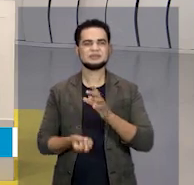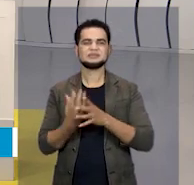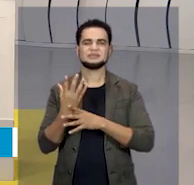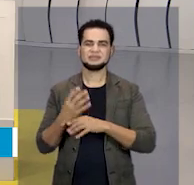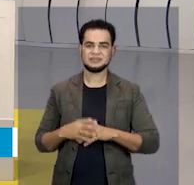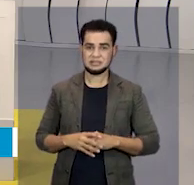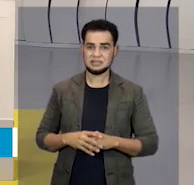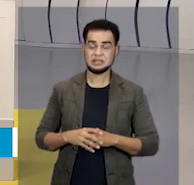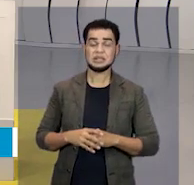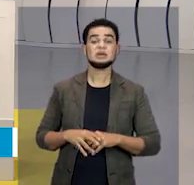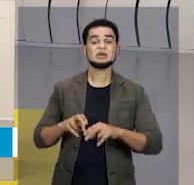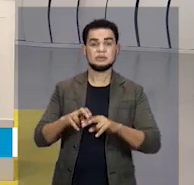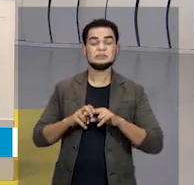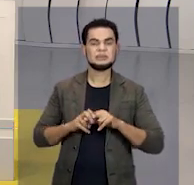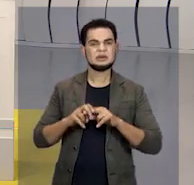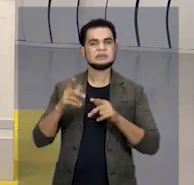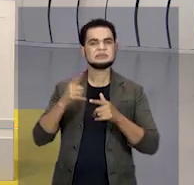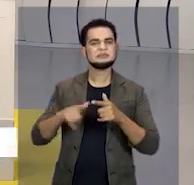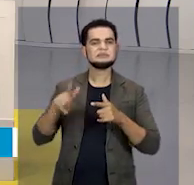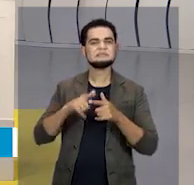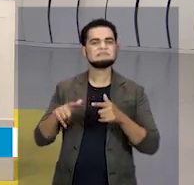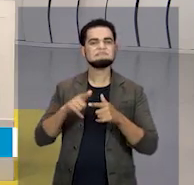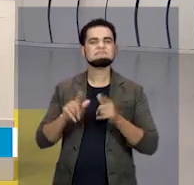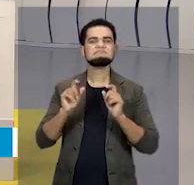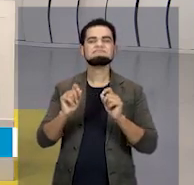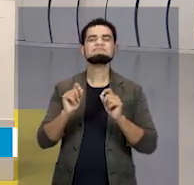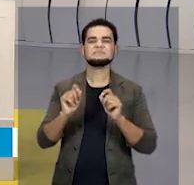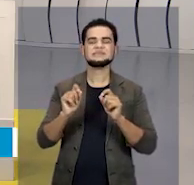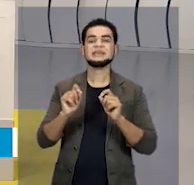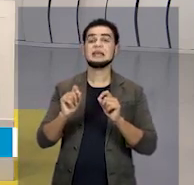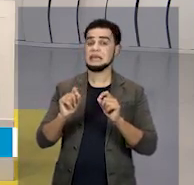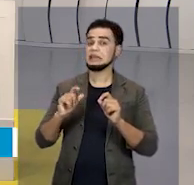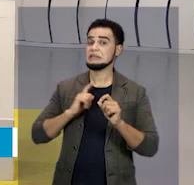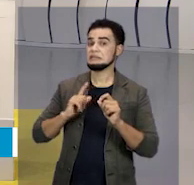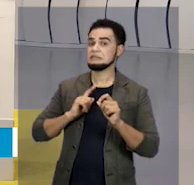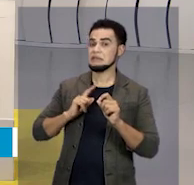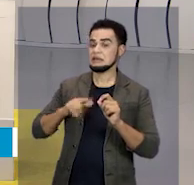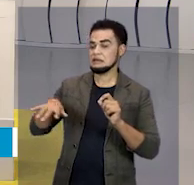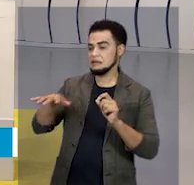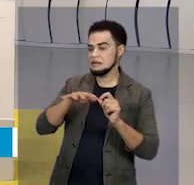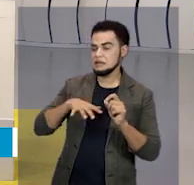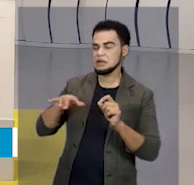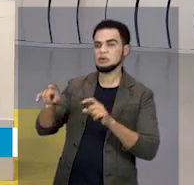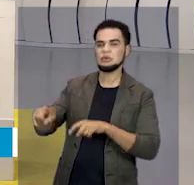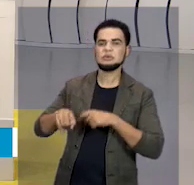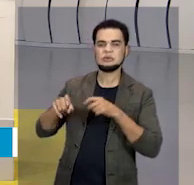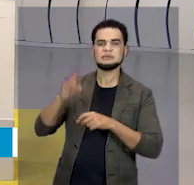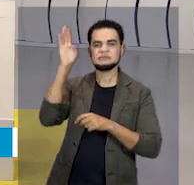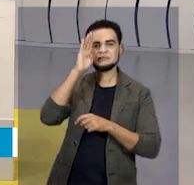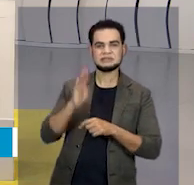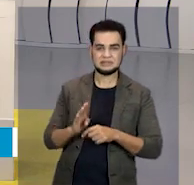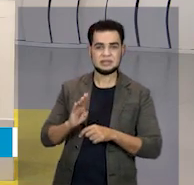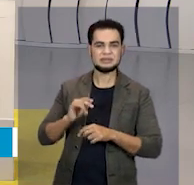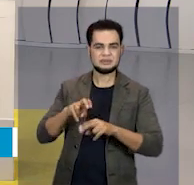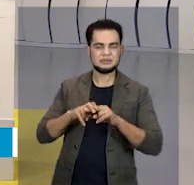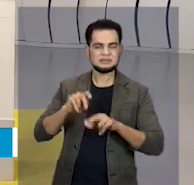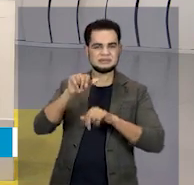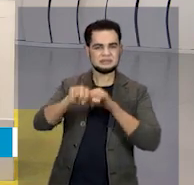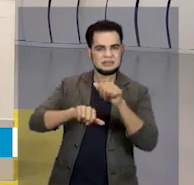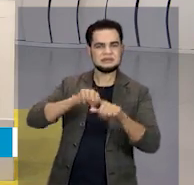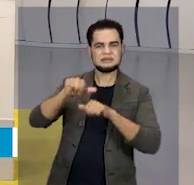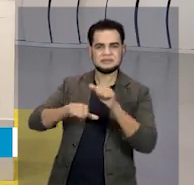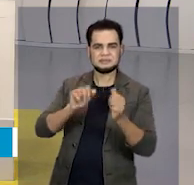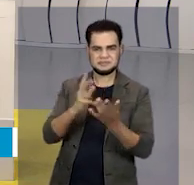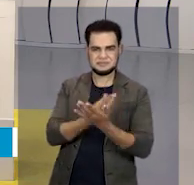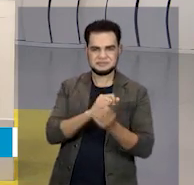essa problemática que vive o meio rural brasileiro, justamente pelas transformações que ocorreram ao